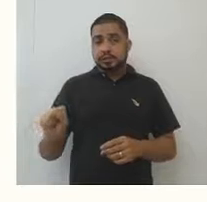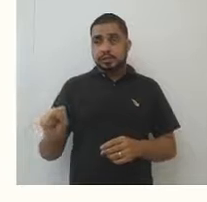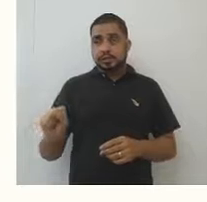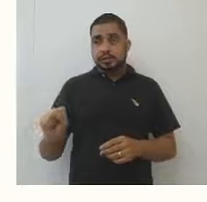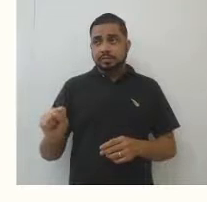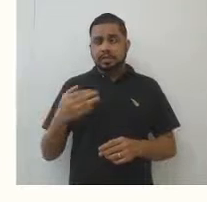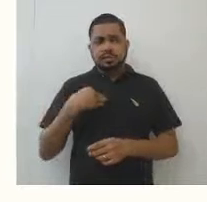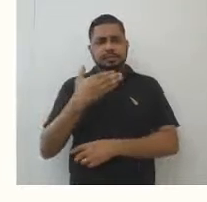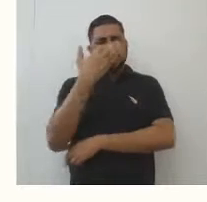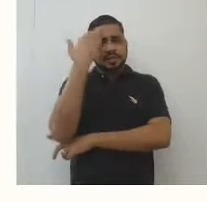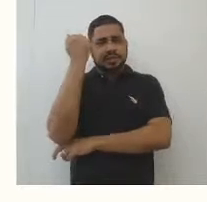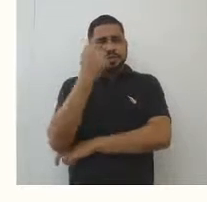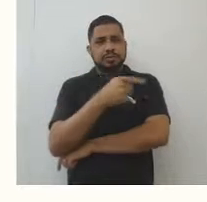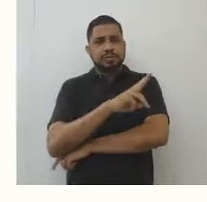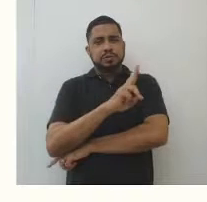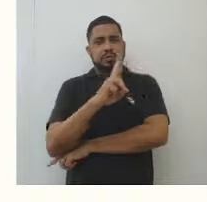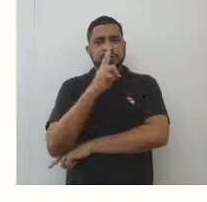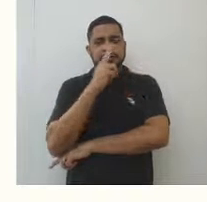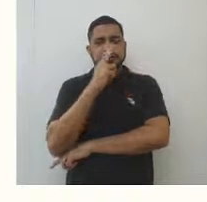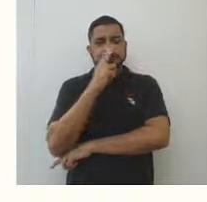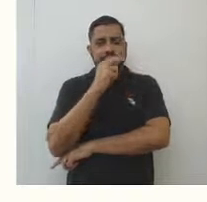Sabe que eu me esqueci o nome agora?